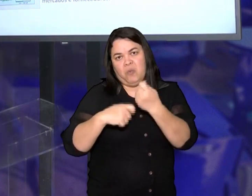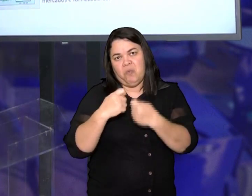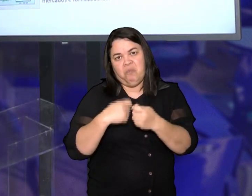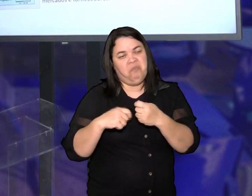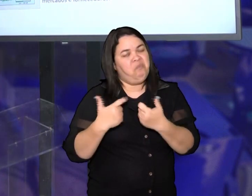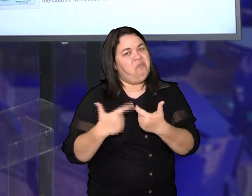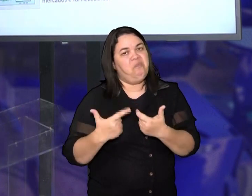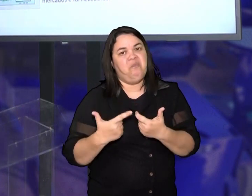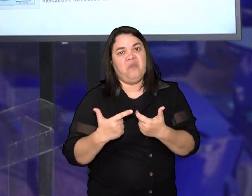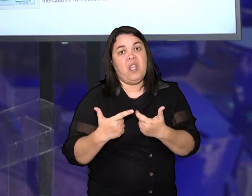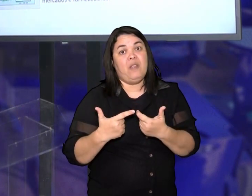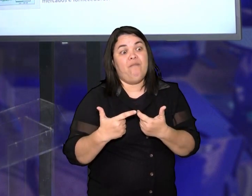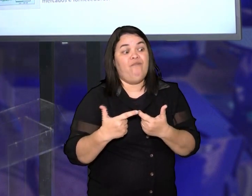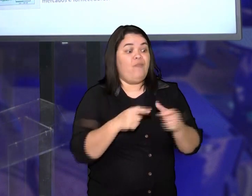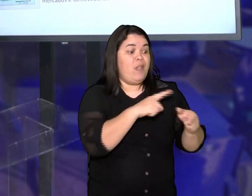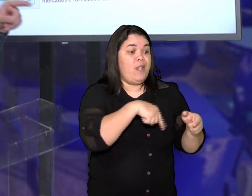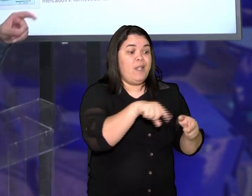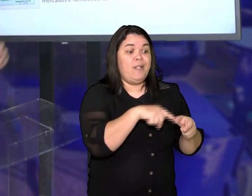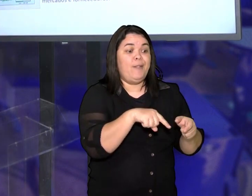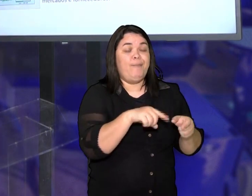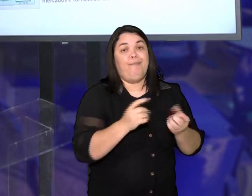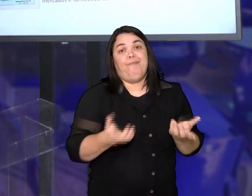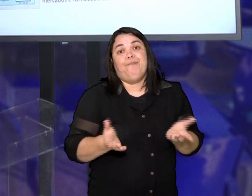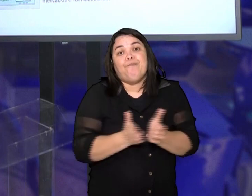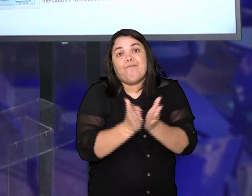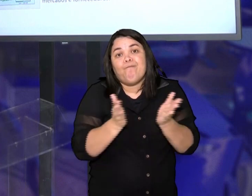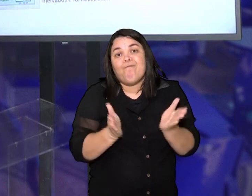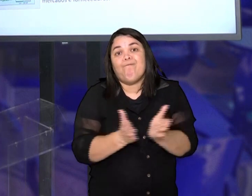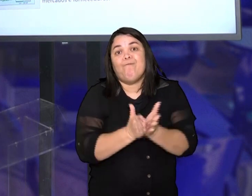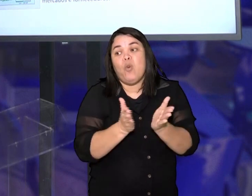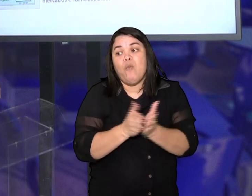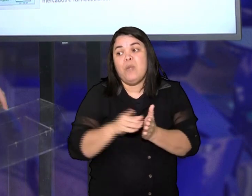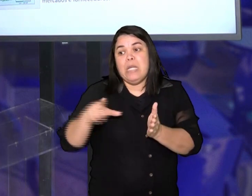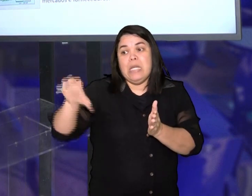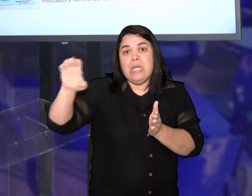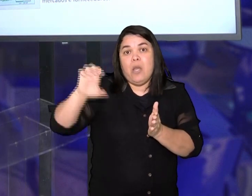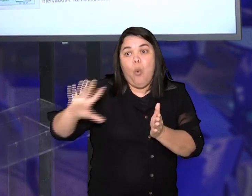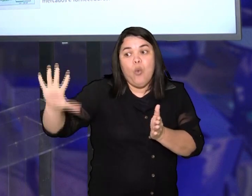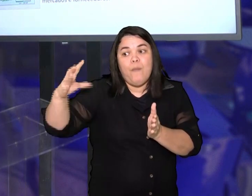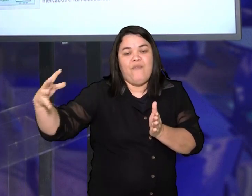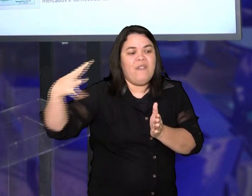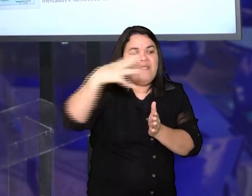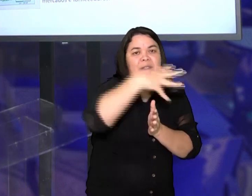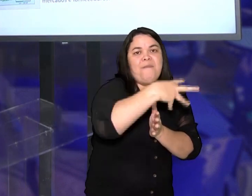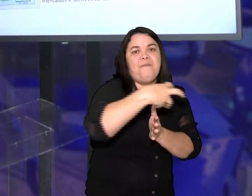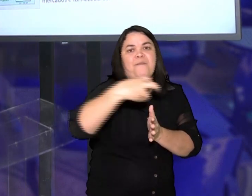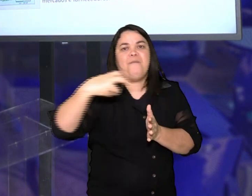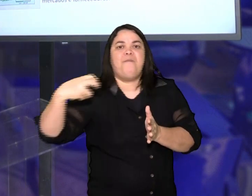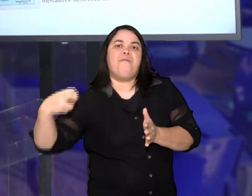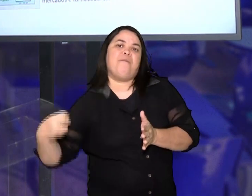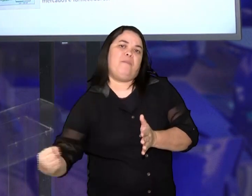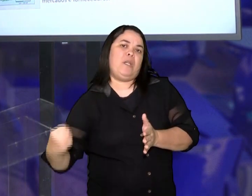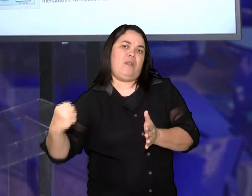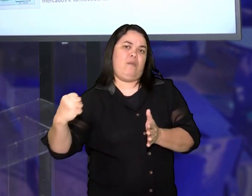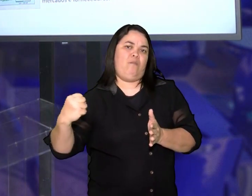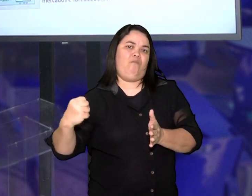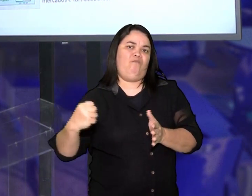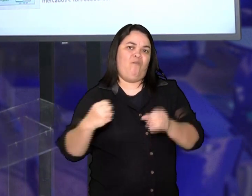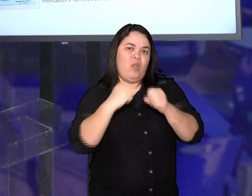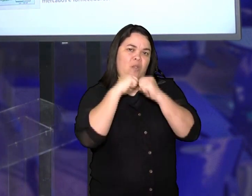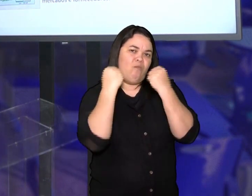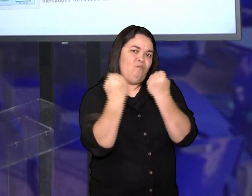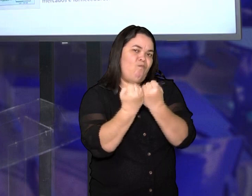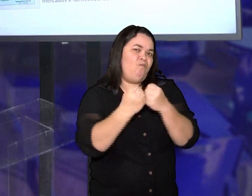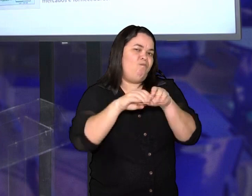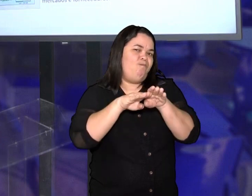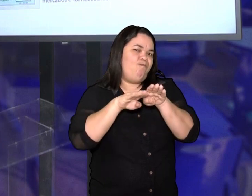mercado externo. Então veja as consequências da colonização europeia no continente europeu. Desigualdades